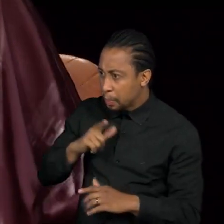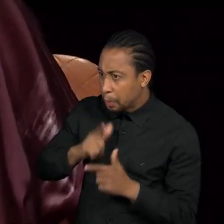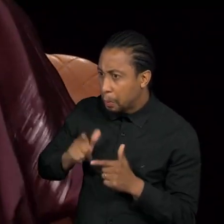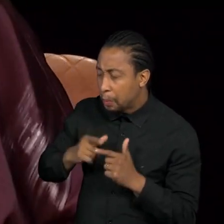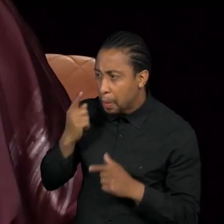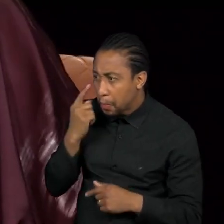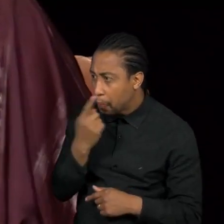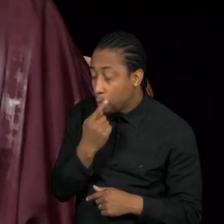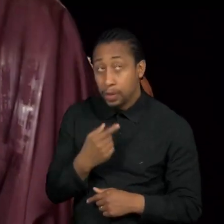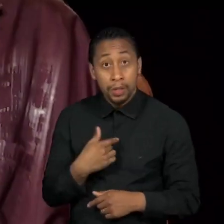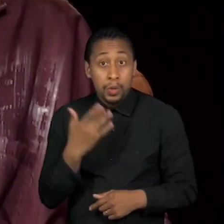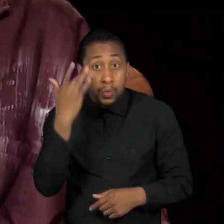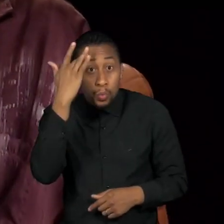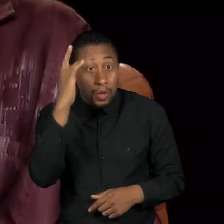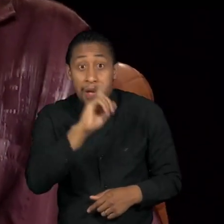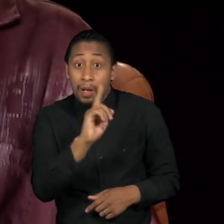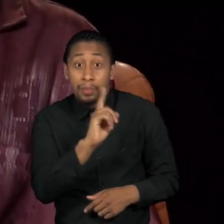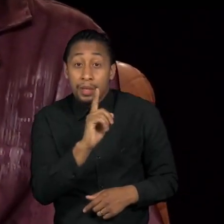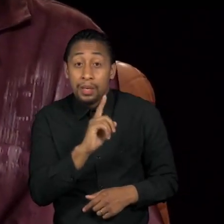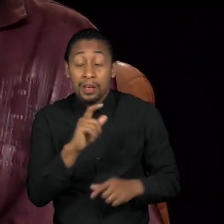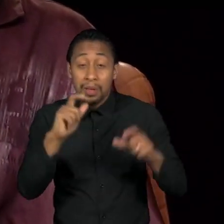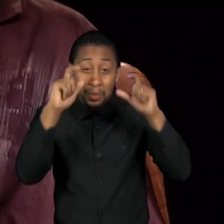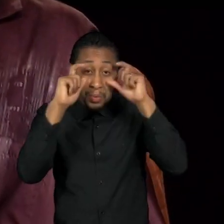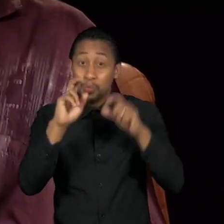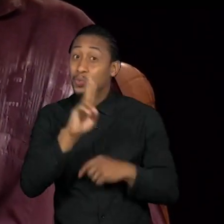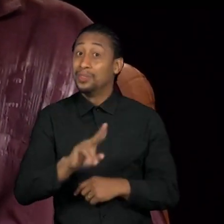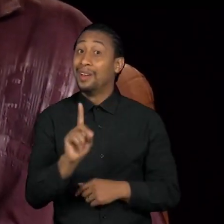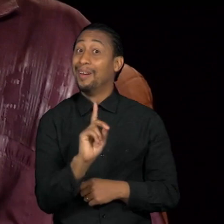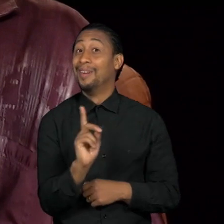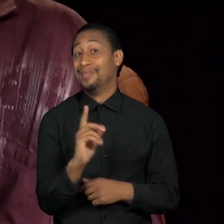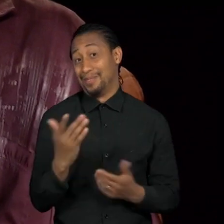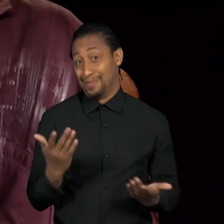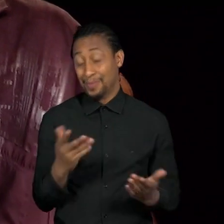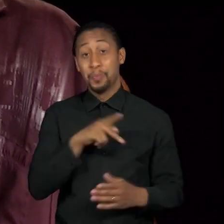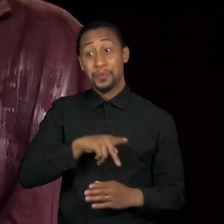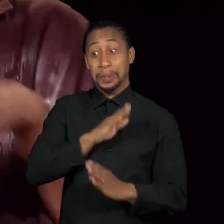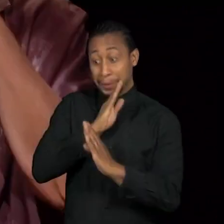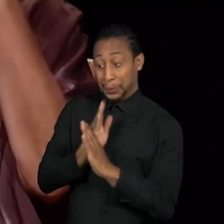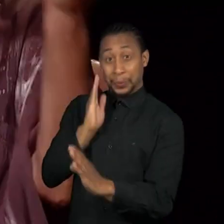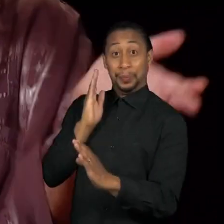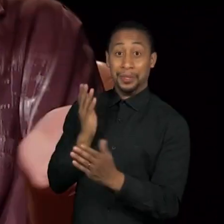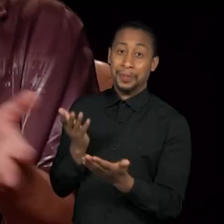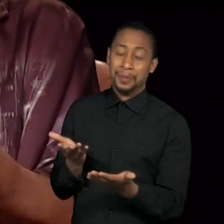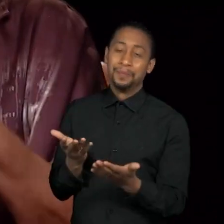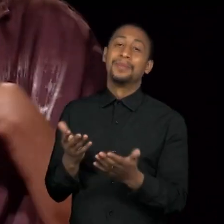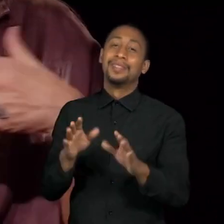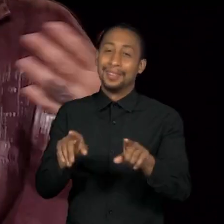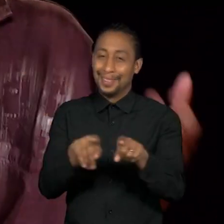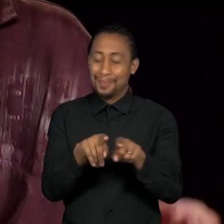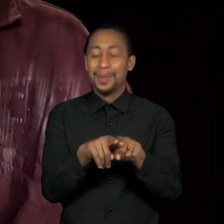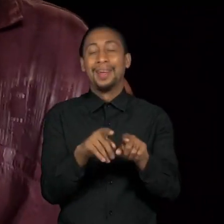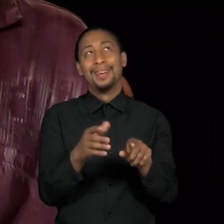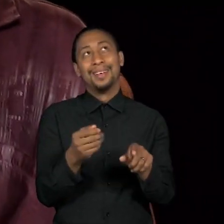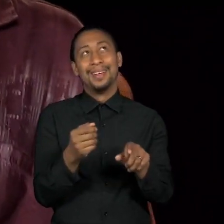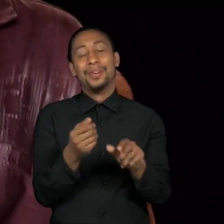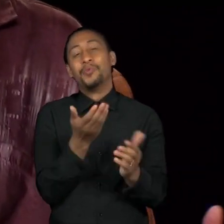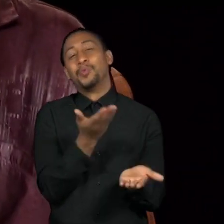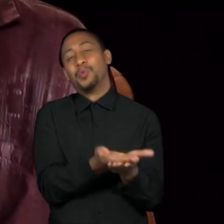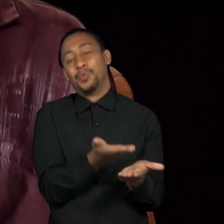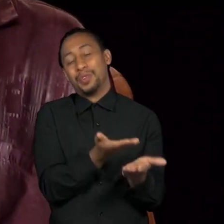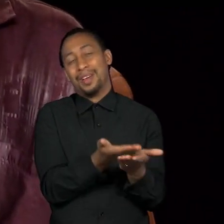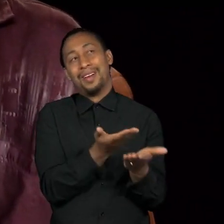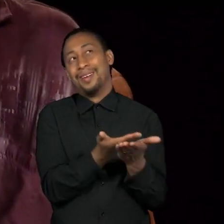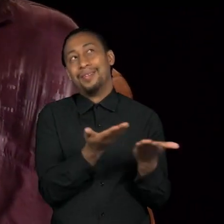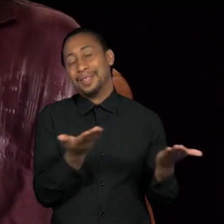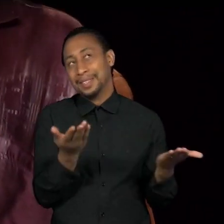Eu tinha esquecido que era míope, não usava óculos. E fazia aula de História da Arte também, mas,